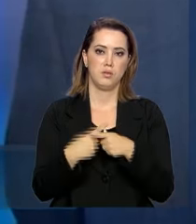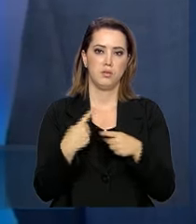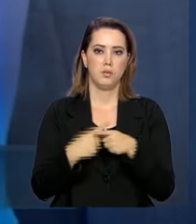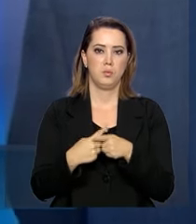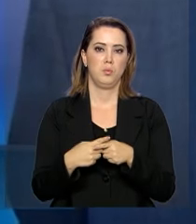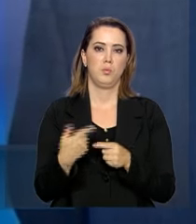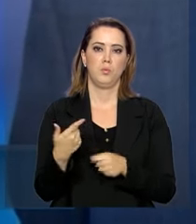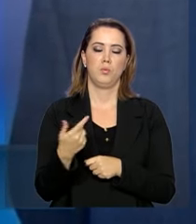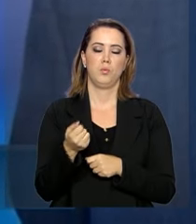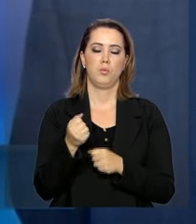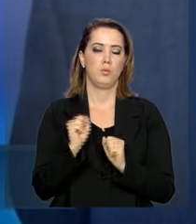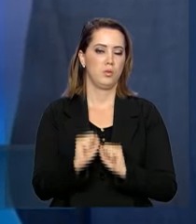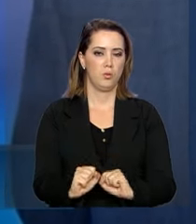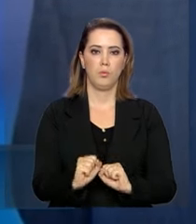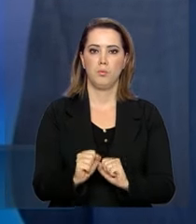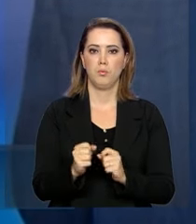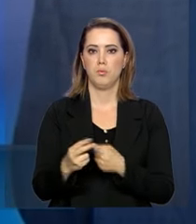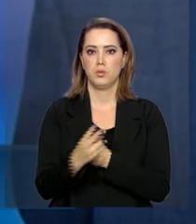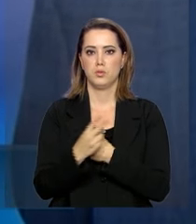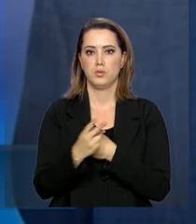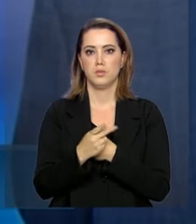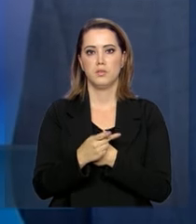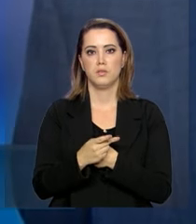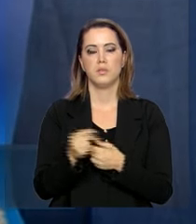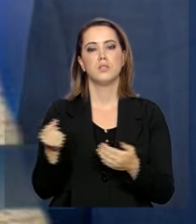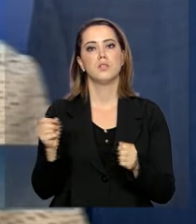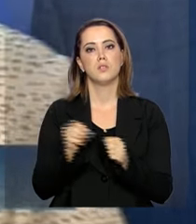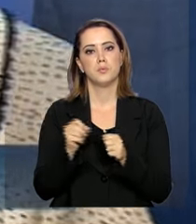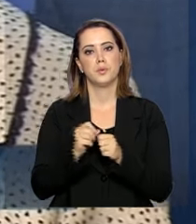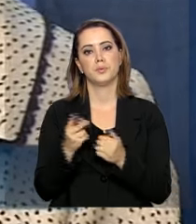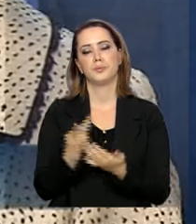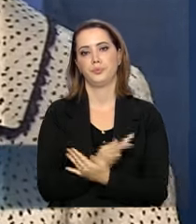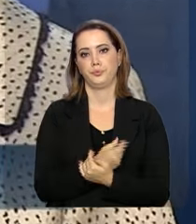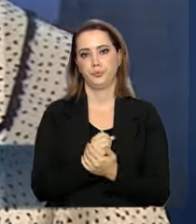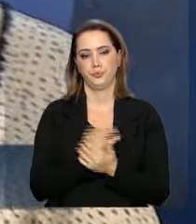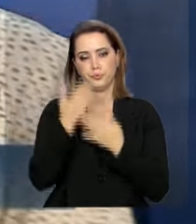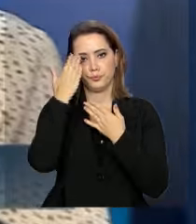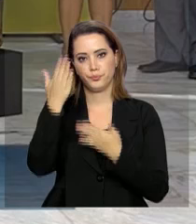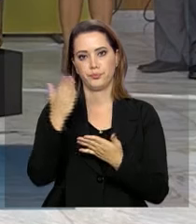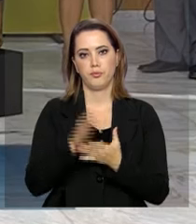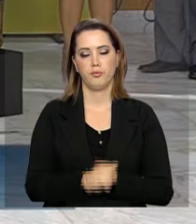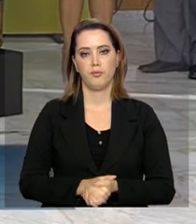não poderia ser defendido pelos atos que praticou. Muito obrigada.